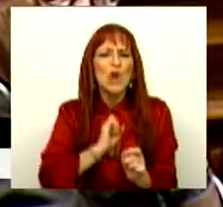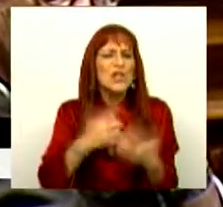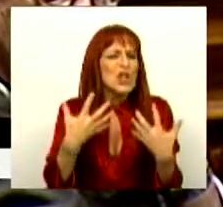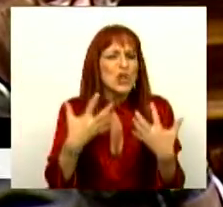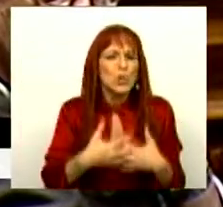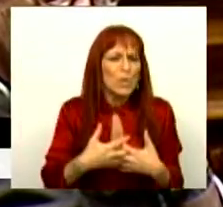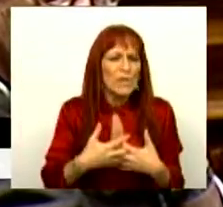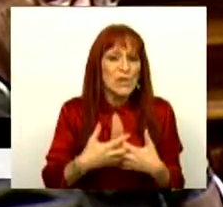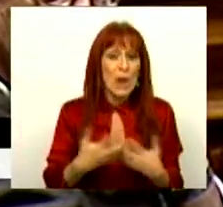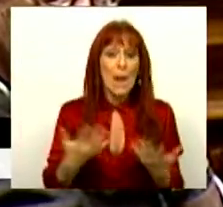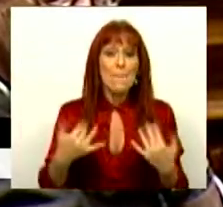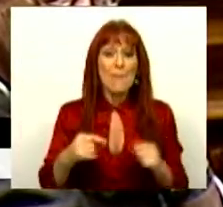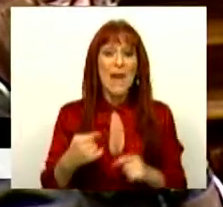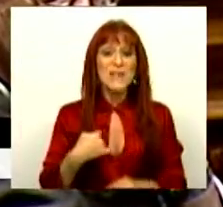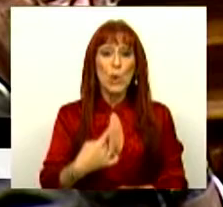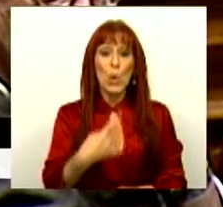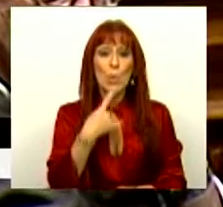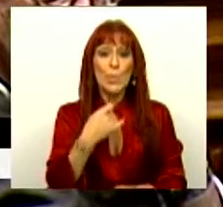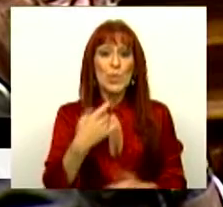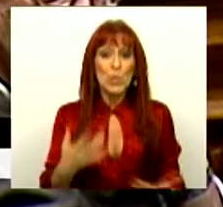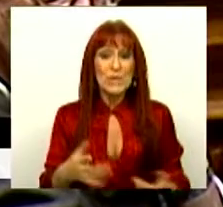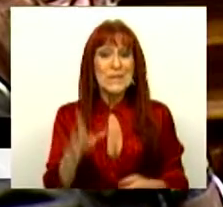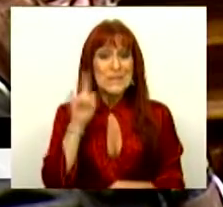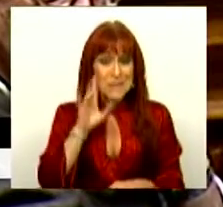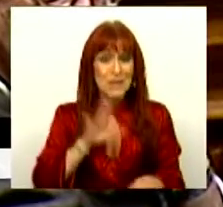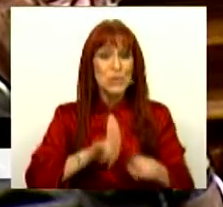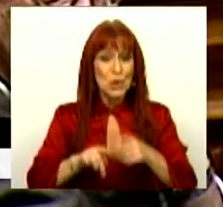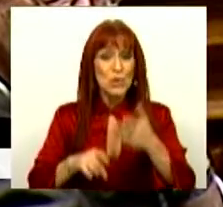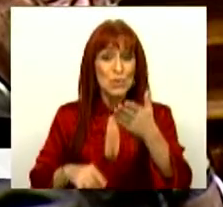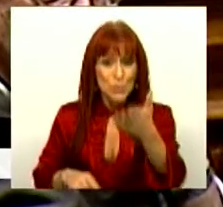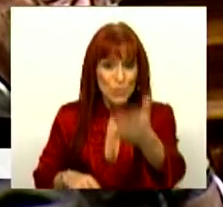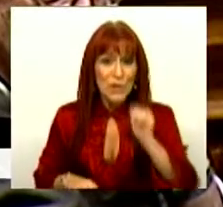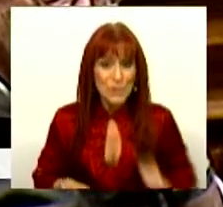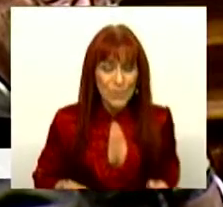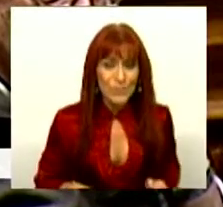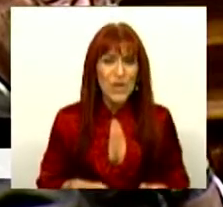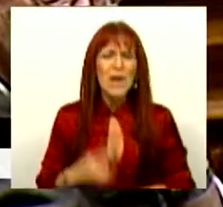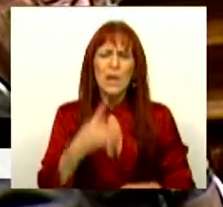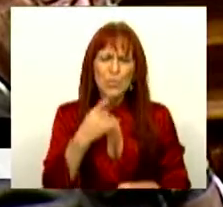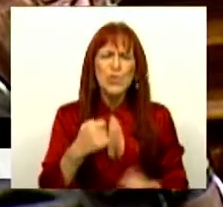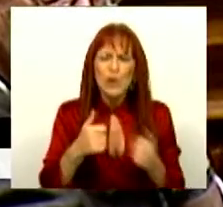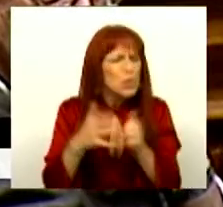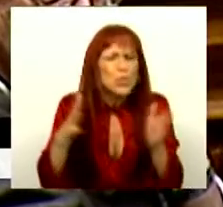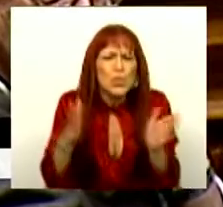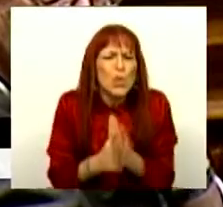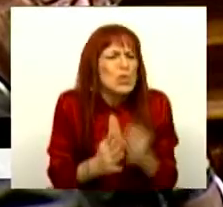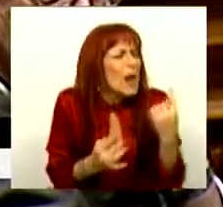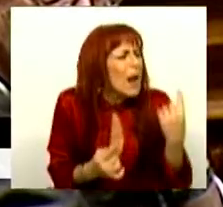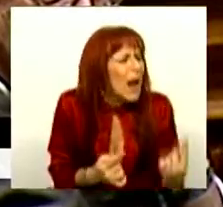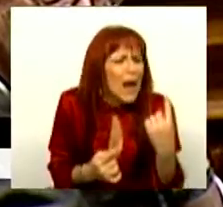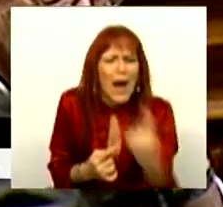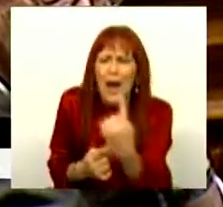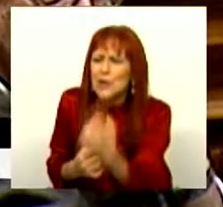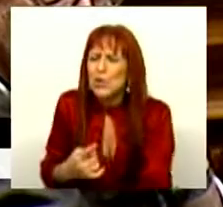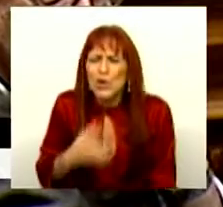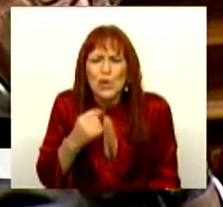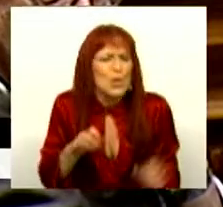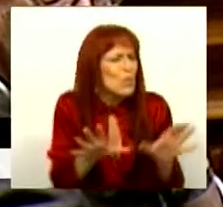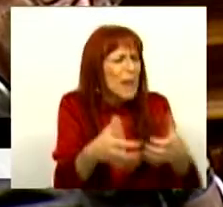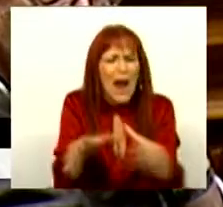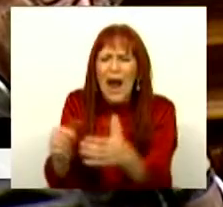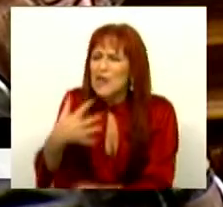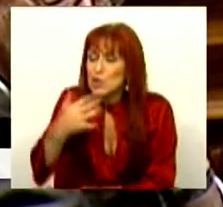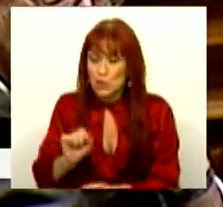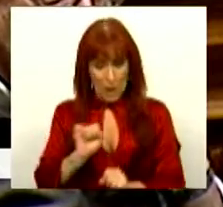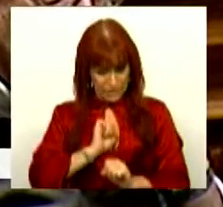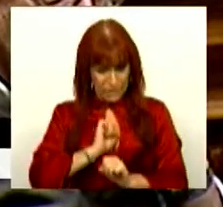dúvidas. Mas o que eu pergunto, senhoras e senhores deputados, e pergunto a todos e cada um, em todas as bancadas,